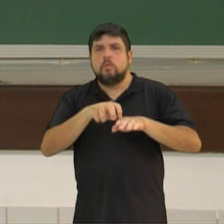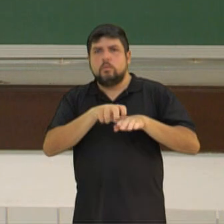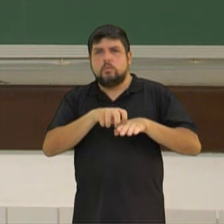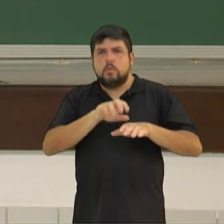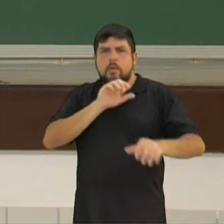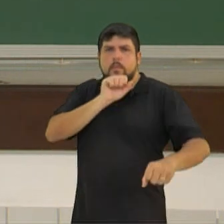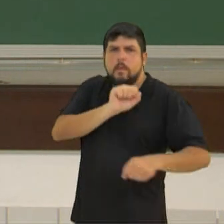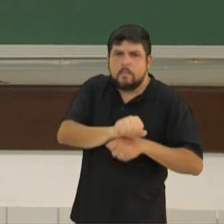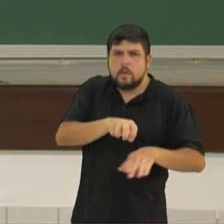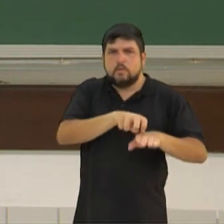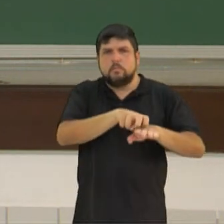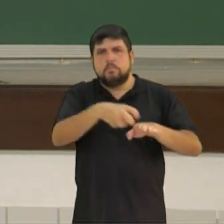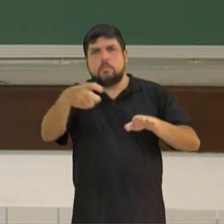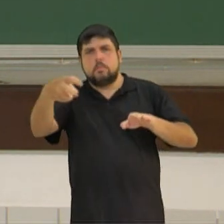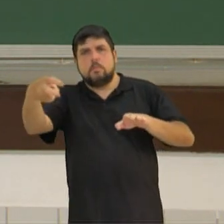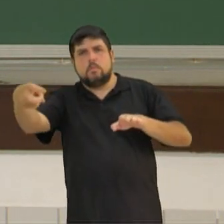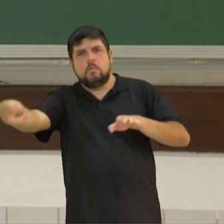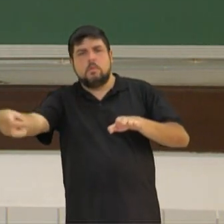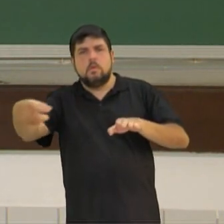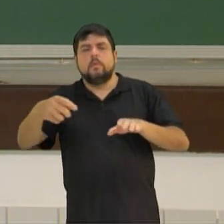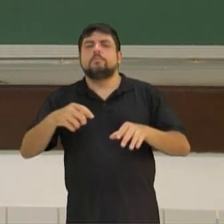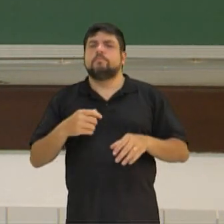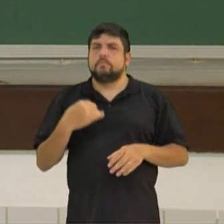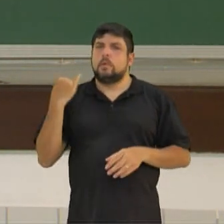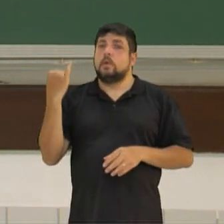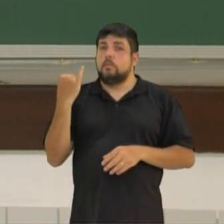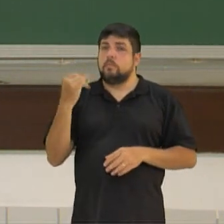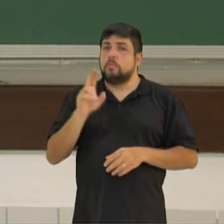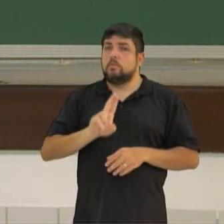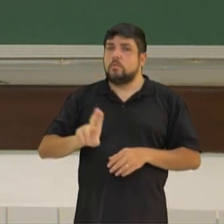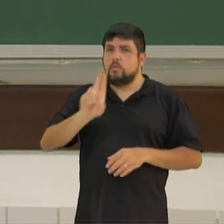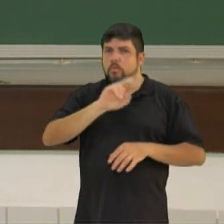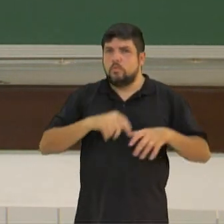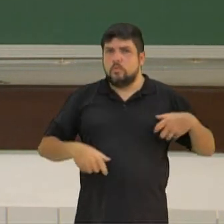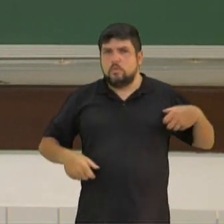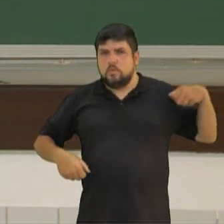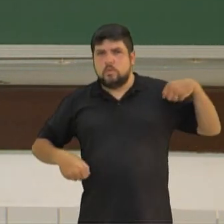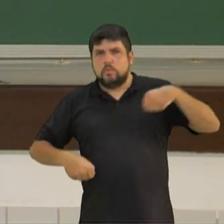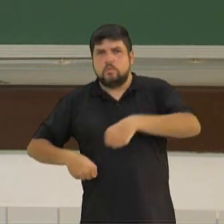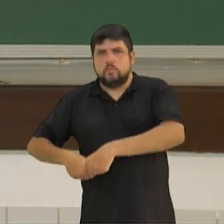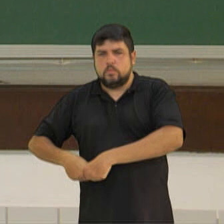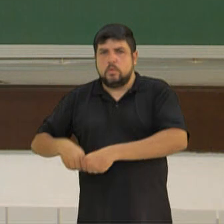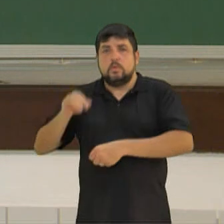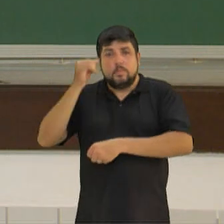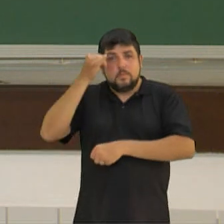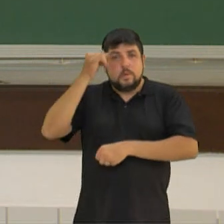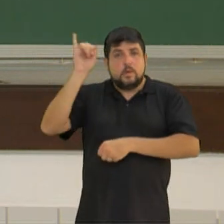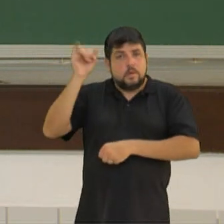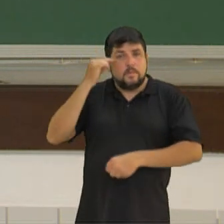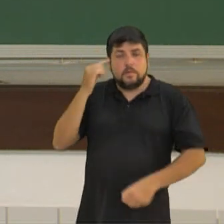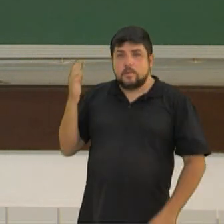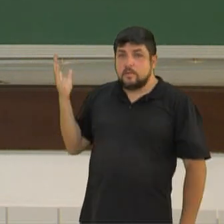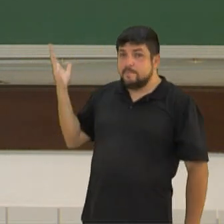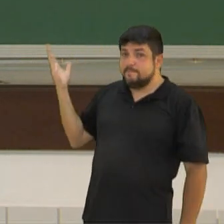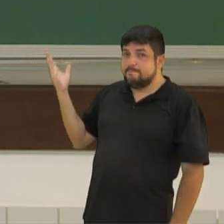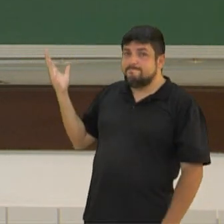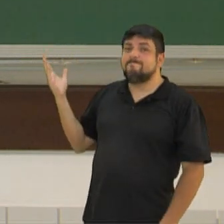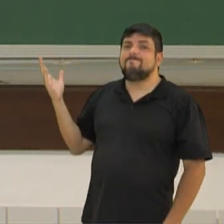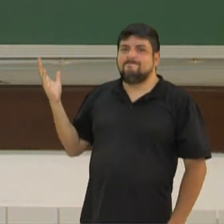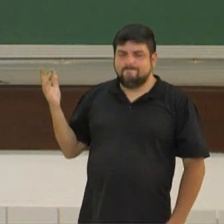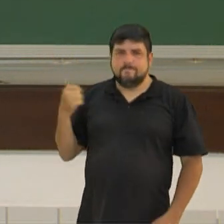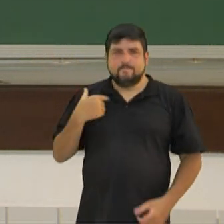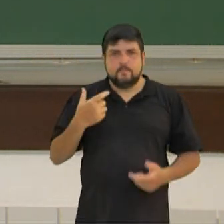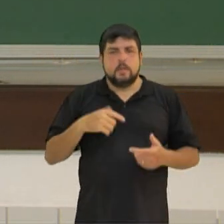veículo, né? Então é importantíssimo usar o cinto de segurança para impedir que isso aqui aconteça, né? Que a física